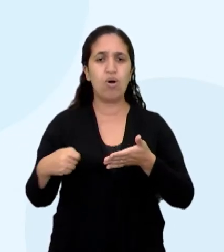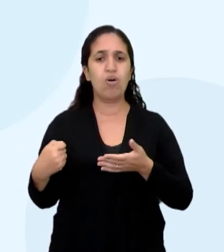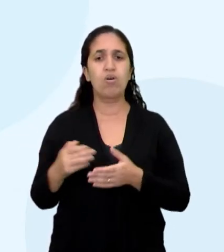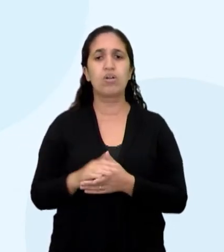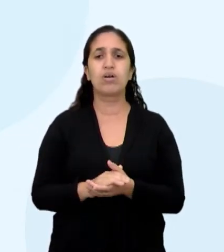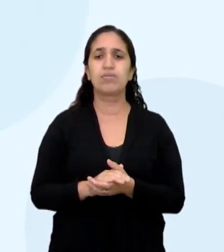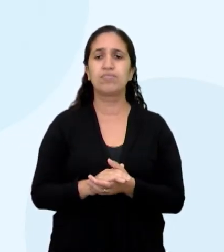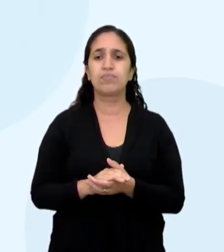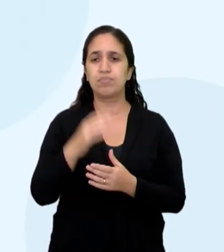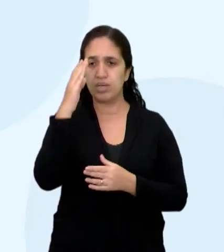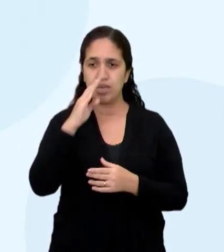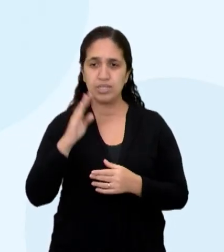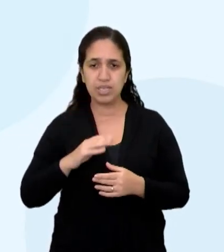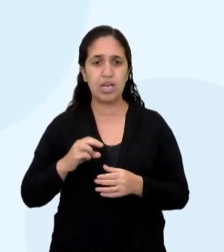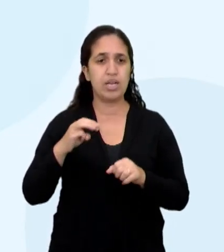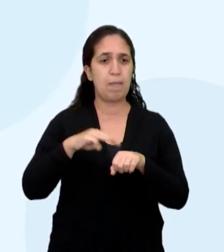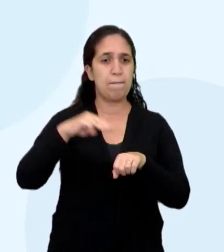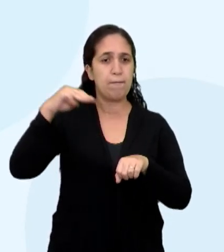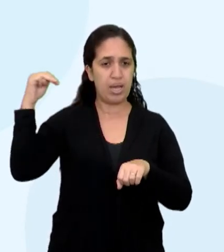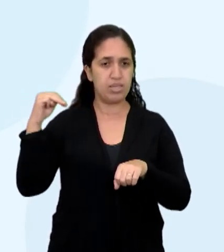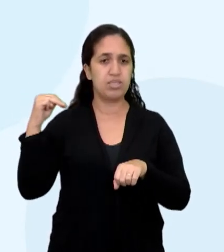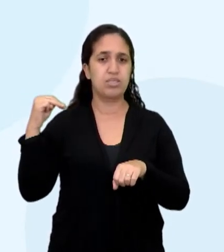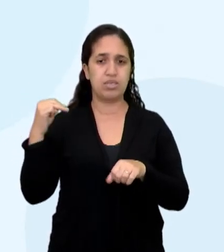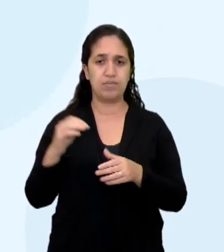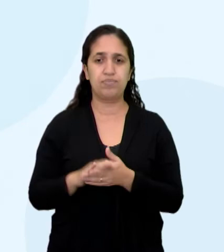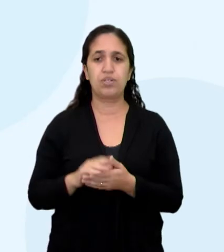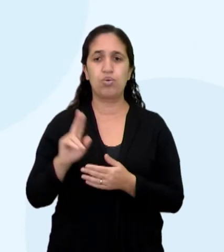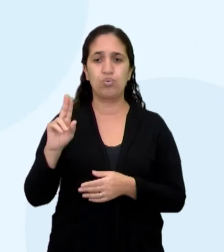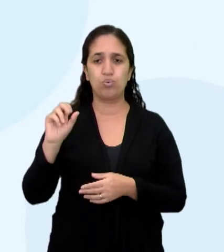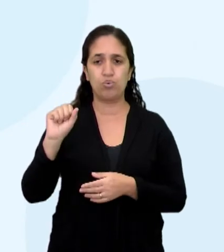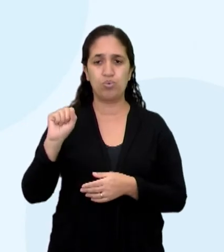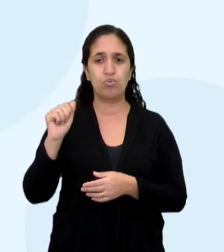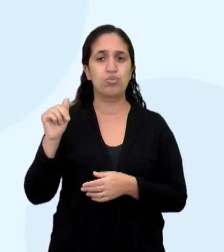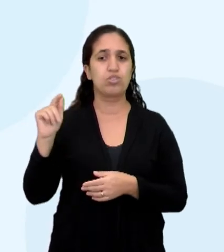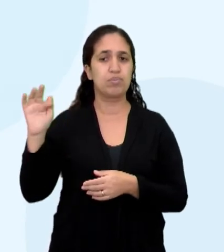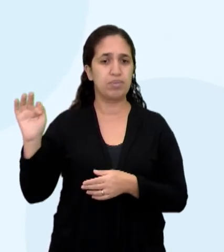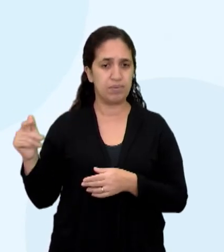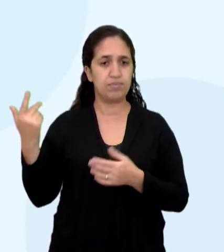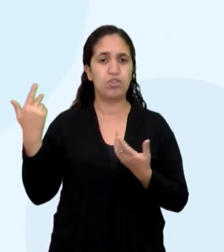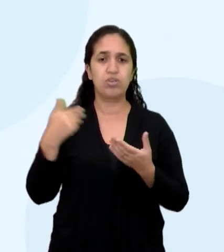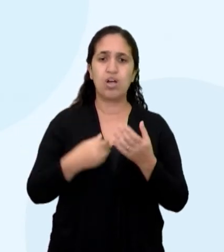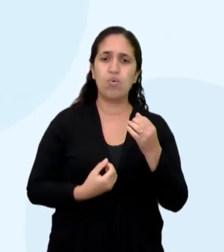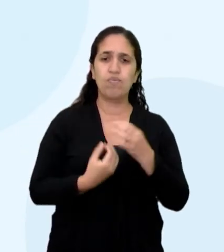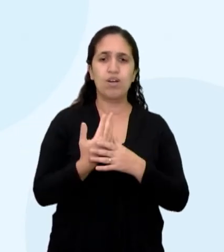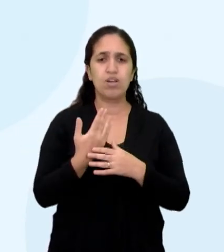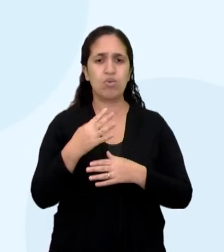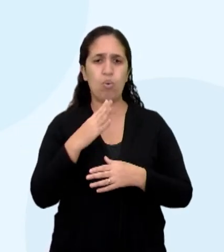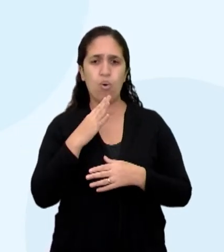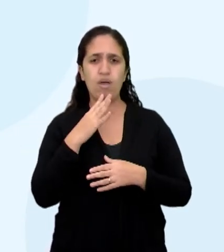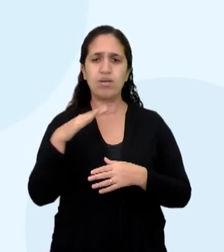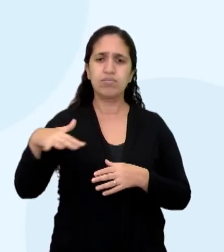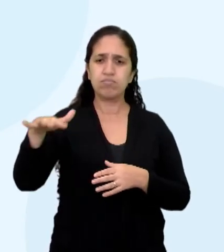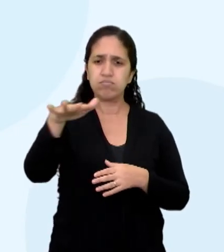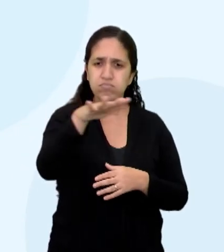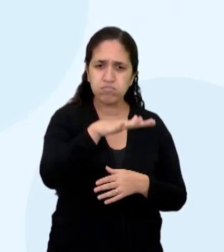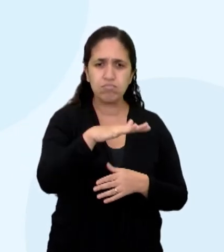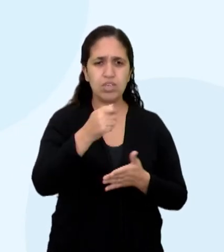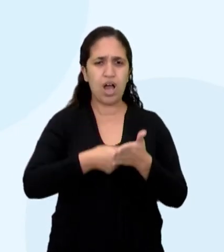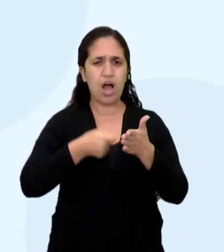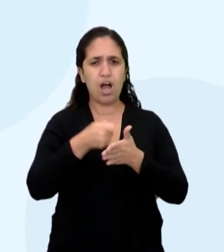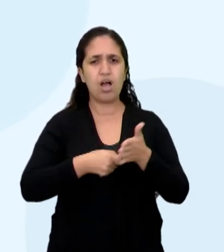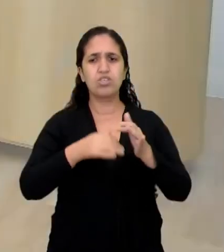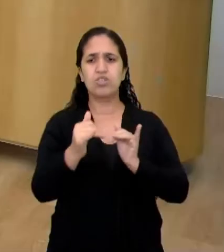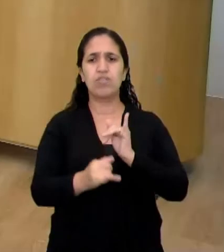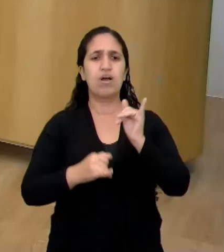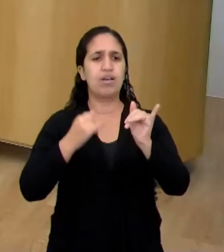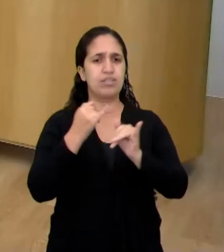mestra em filosofia política pela Universidade Federal de São Paulo. Tornou-se conhecida no país por seu ativismo na internet. Atualmente é colunista do jornal